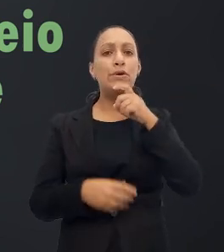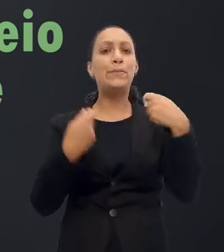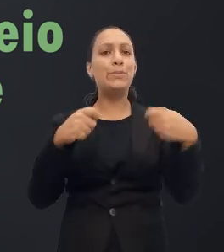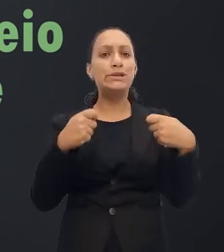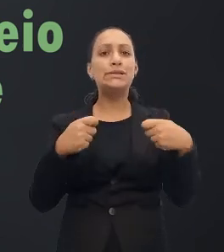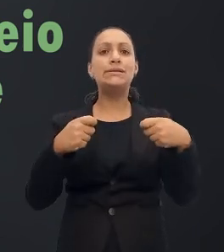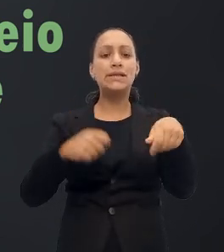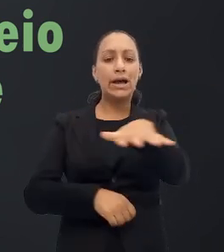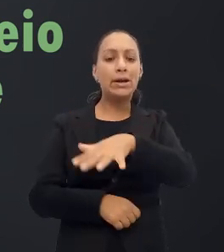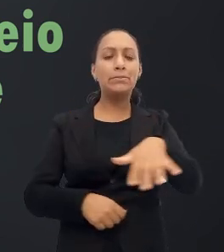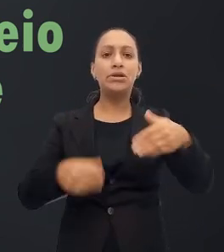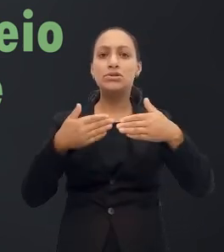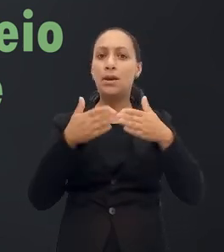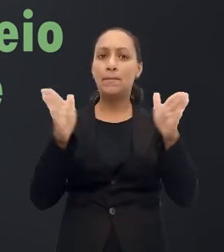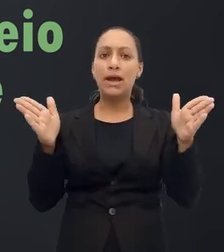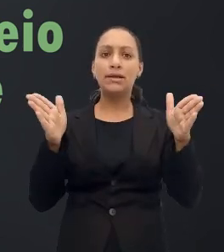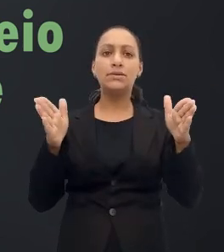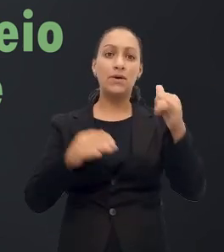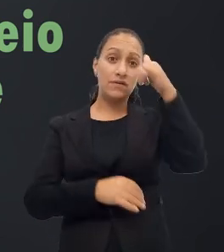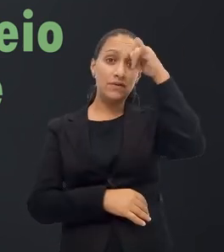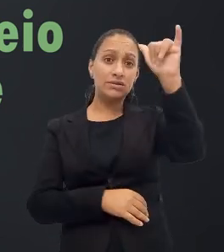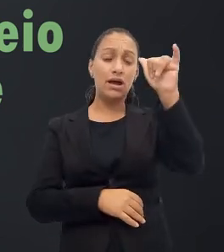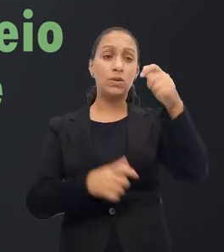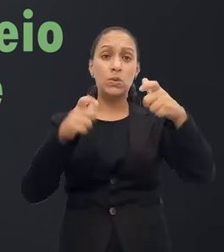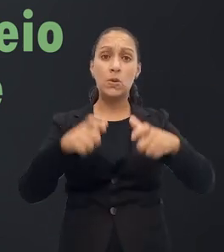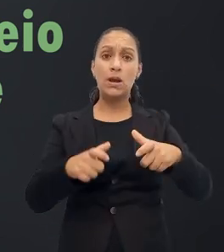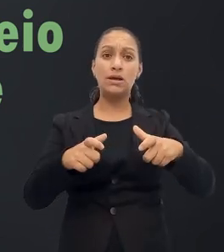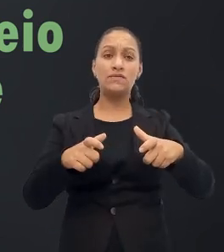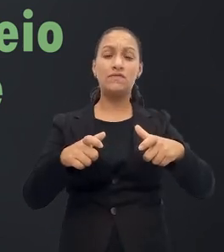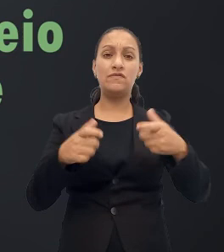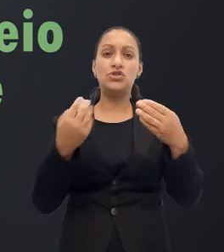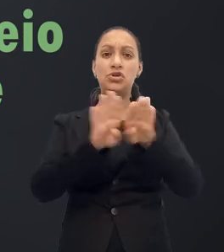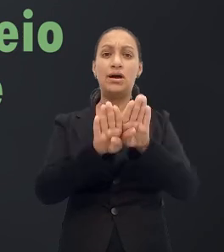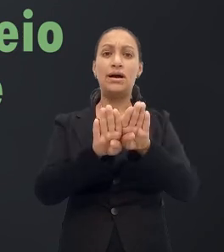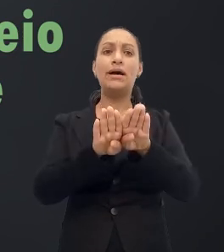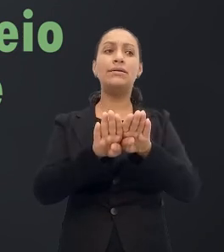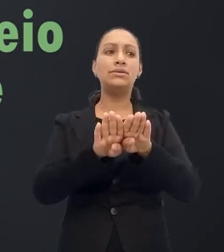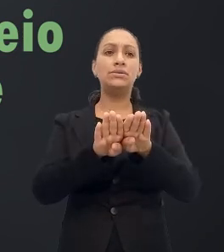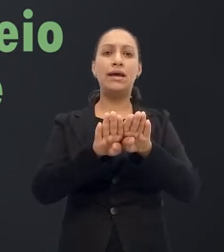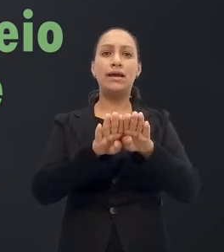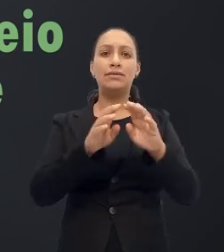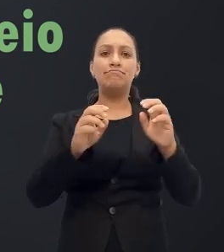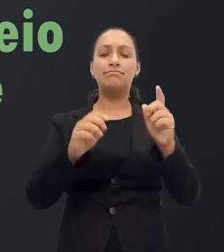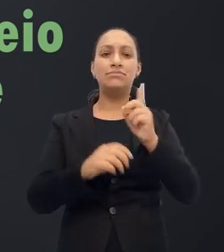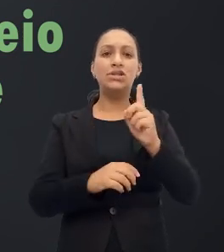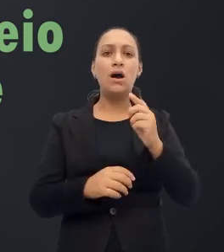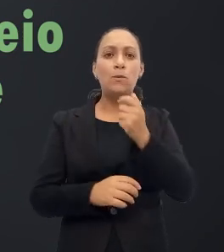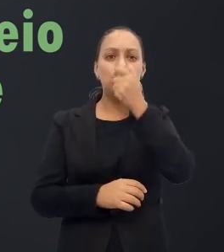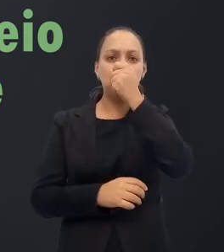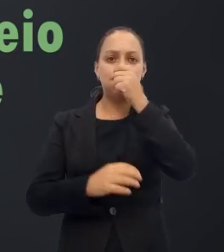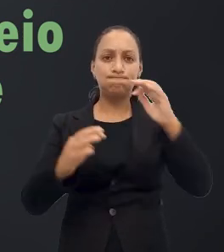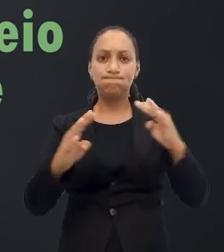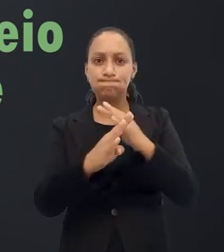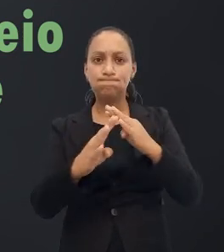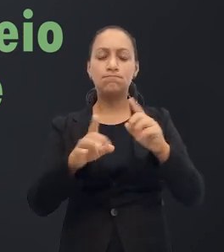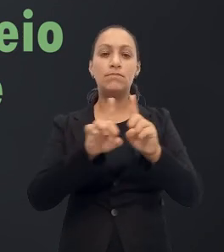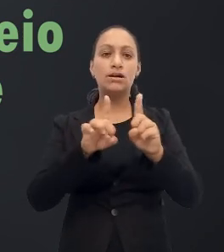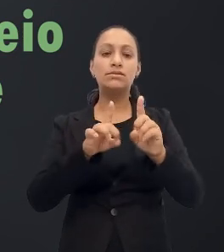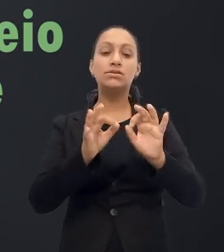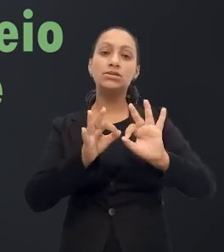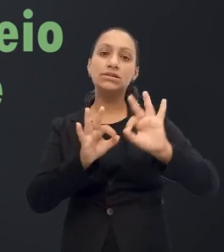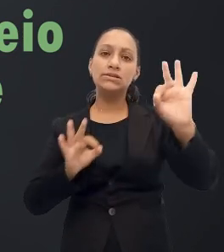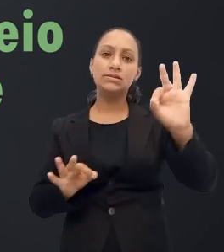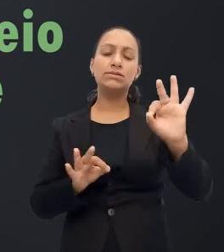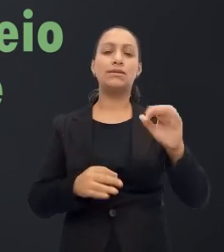ventilados, evitar ambientes fechados, evitar aglomeração, manter distanciamento. São medidas que vão ficar aí